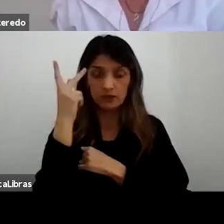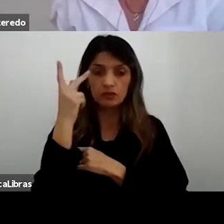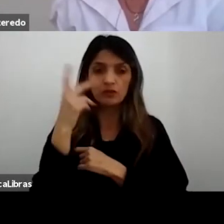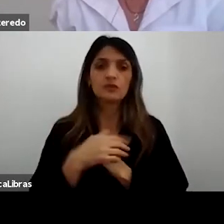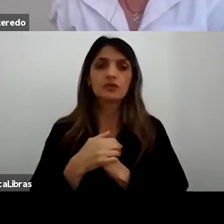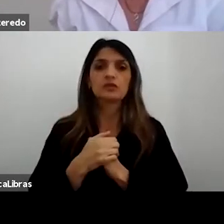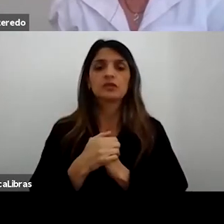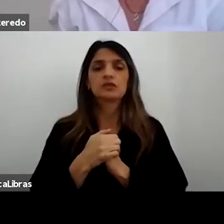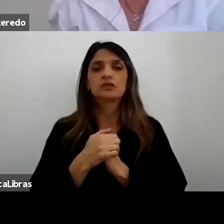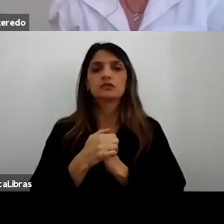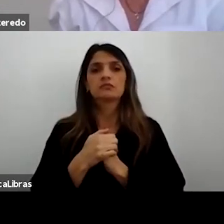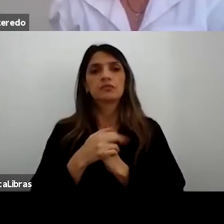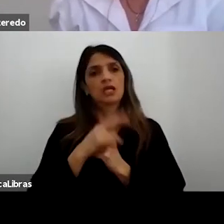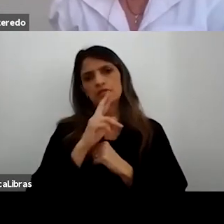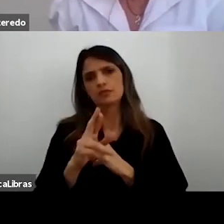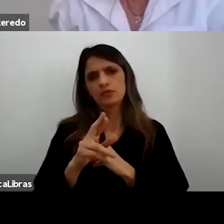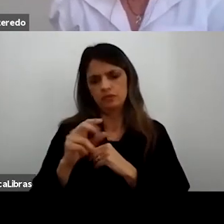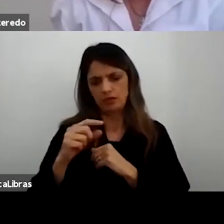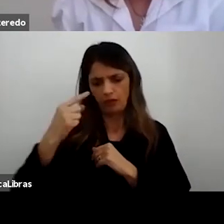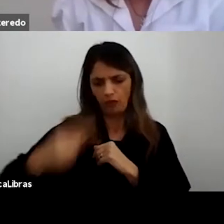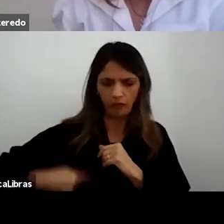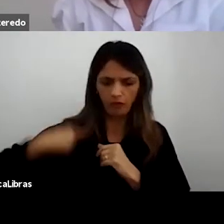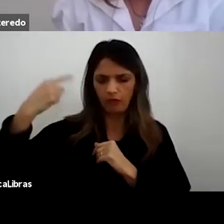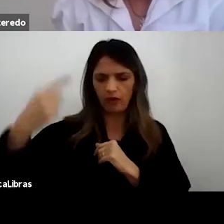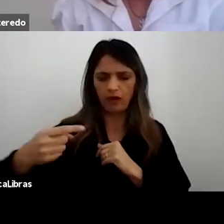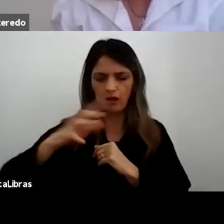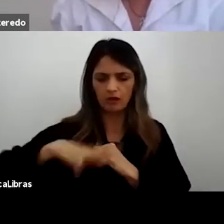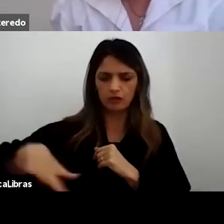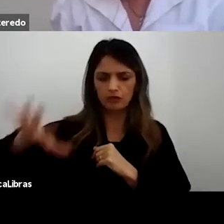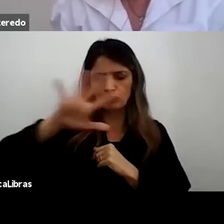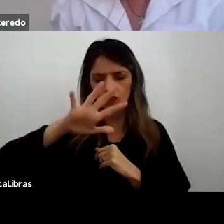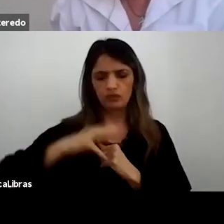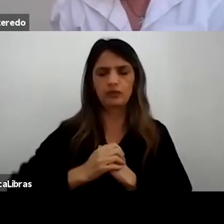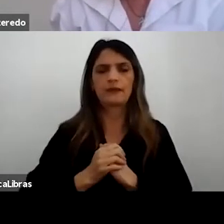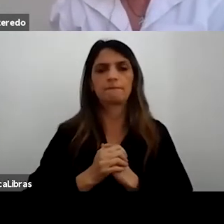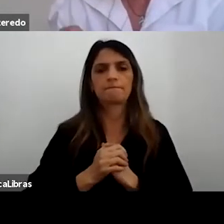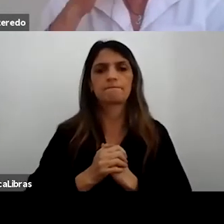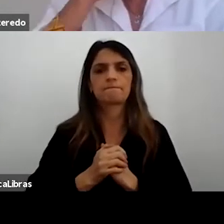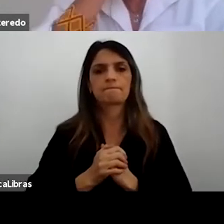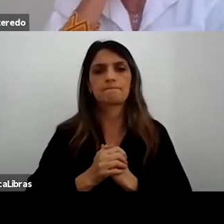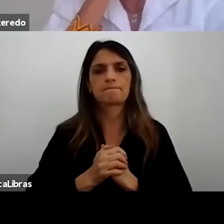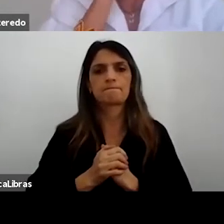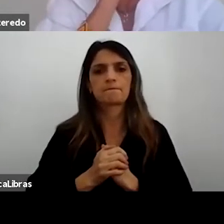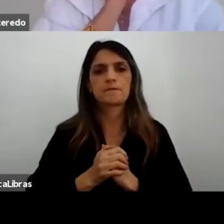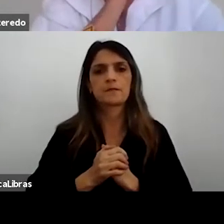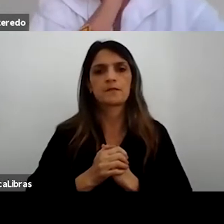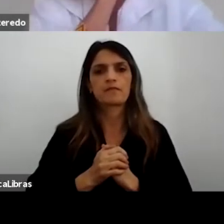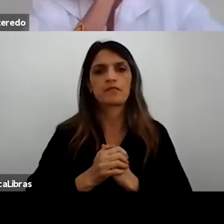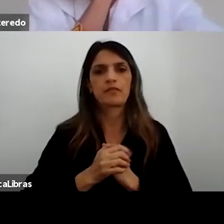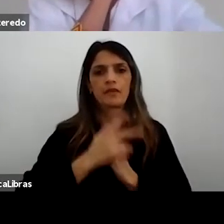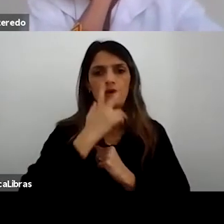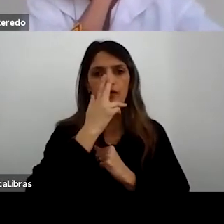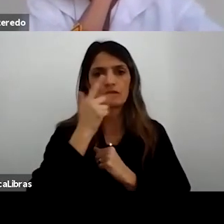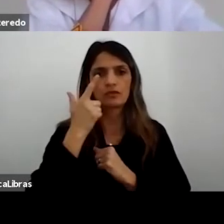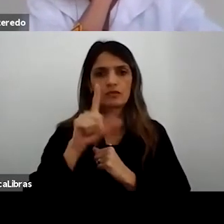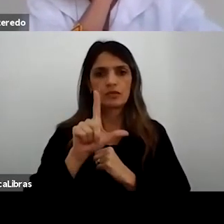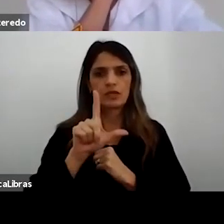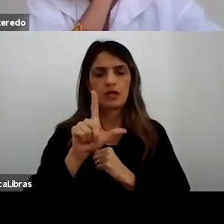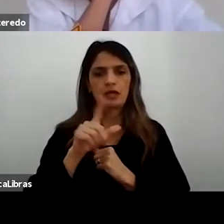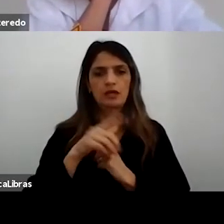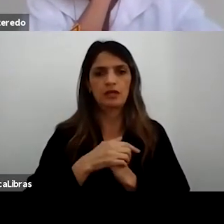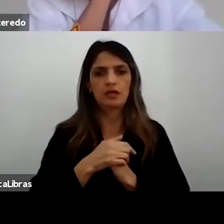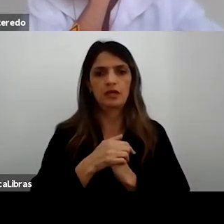rodada completa para as perguntas, né? E aí a gente acha que consegue avançar um pouquinho nas